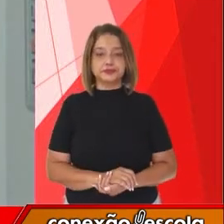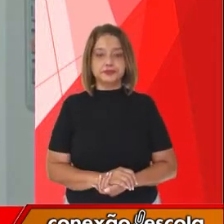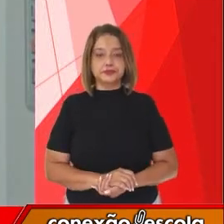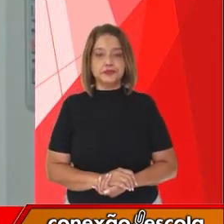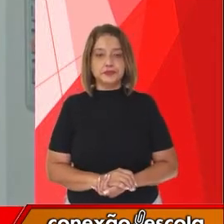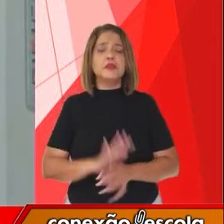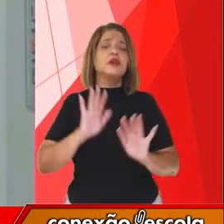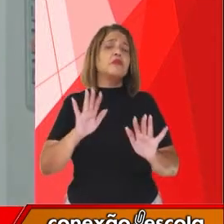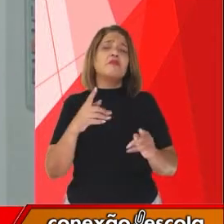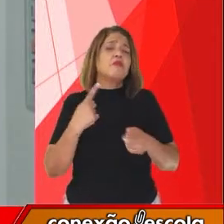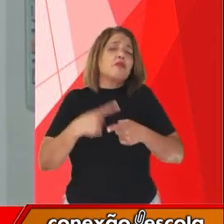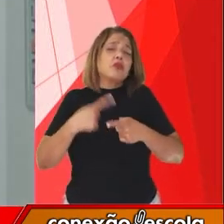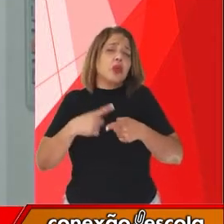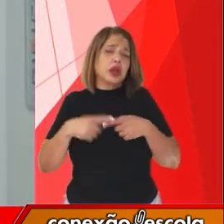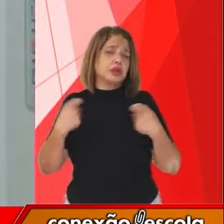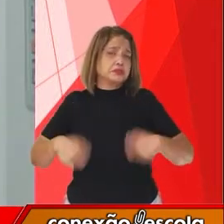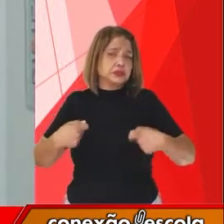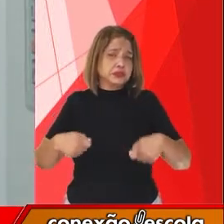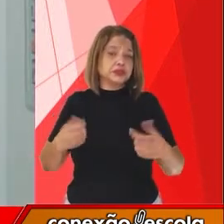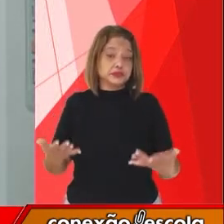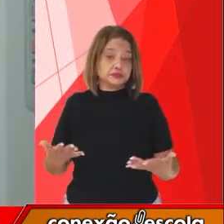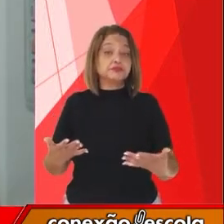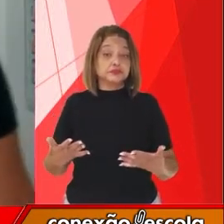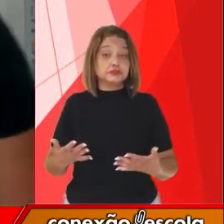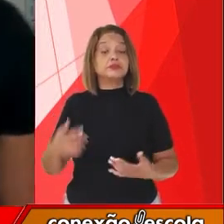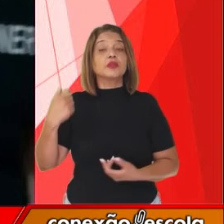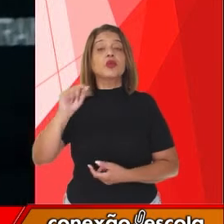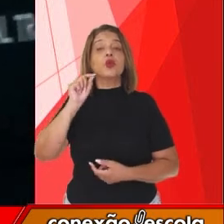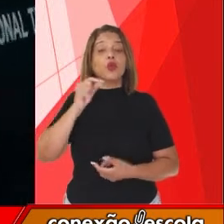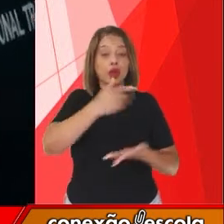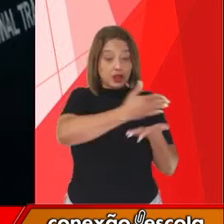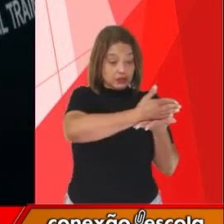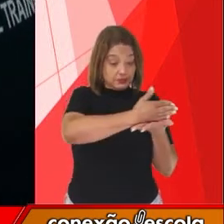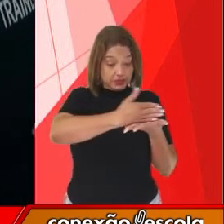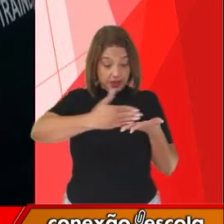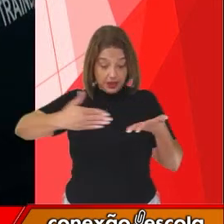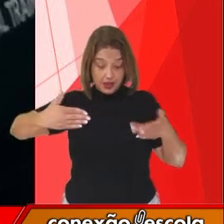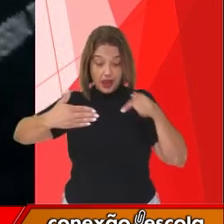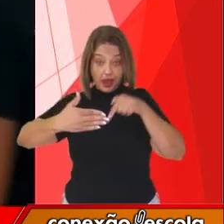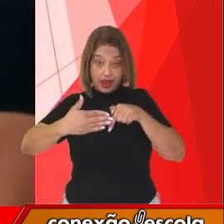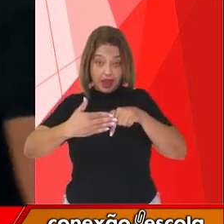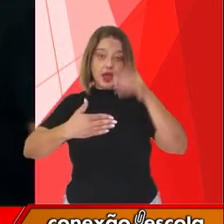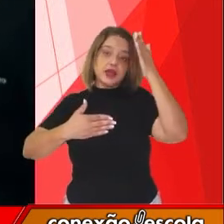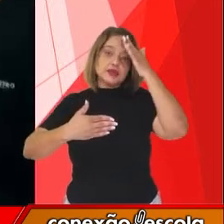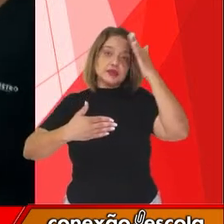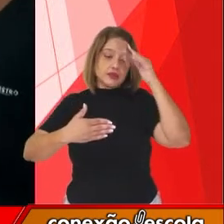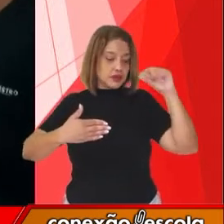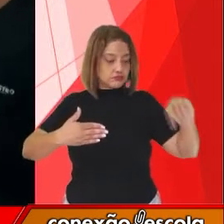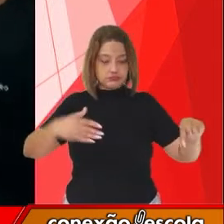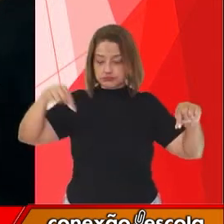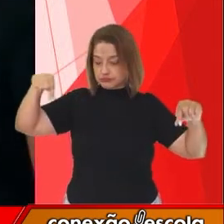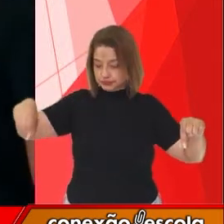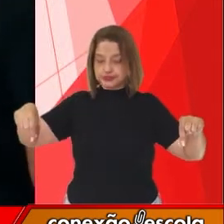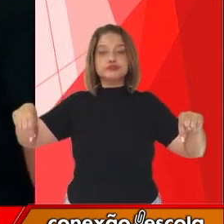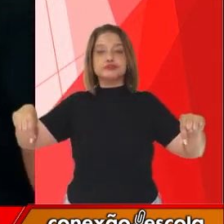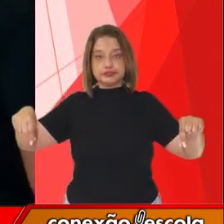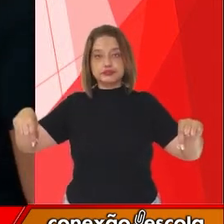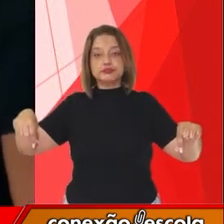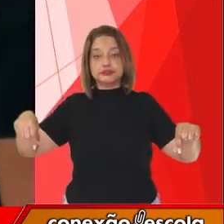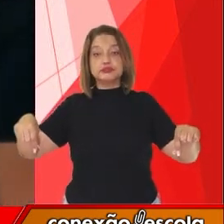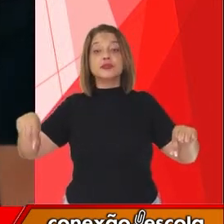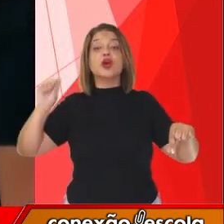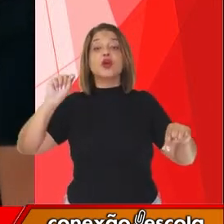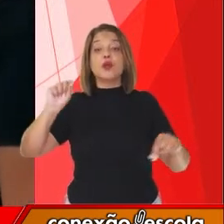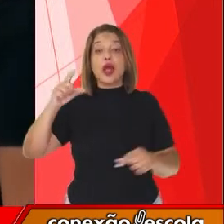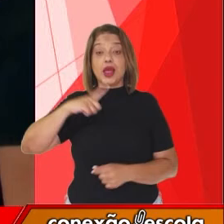Professora, mas como assim? É para isso que serve essa linha mediana e principalmente a projeção dela. O saque tem que